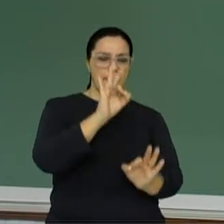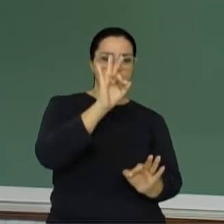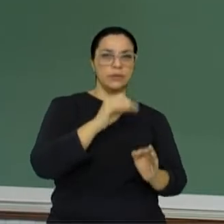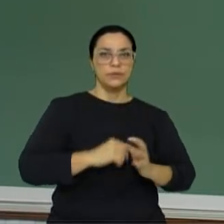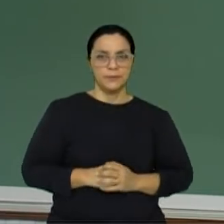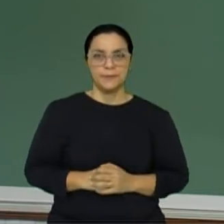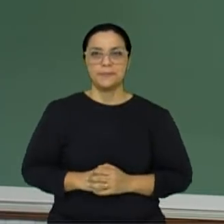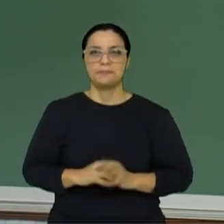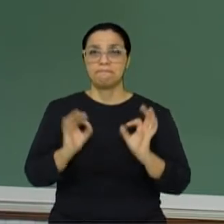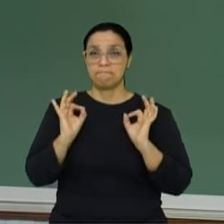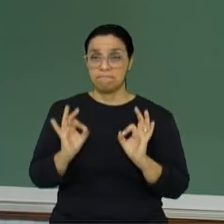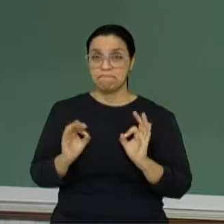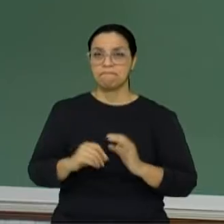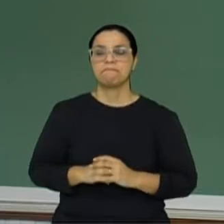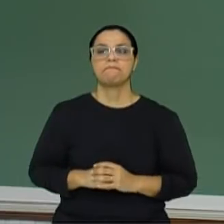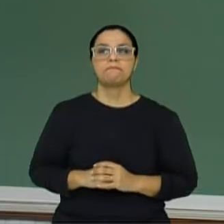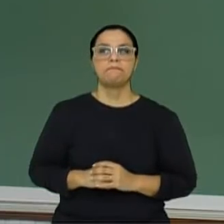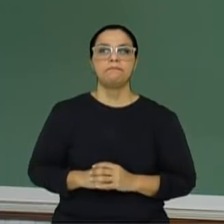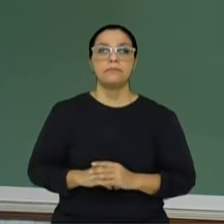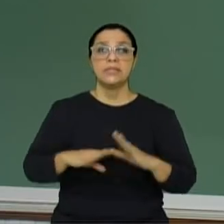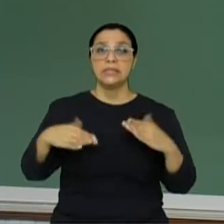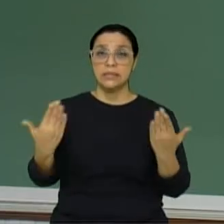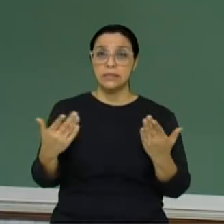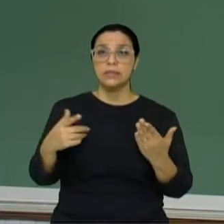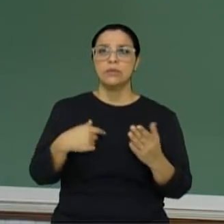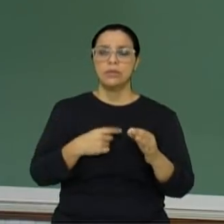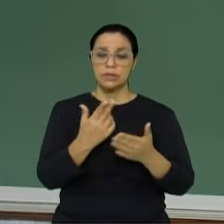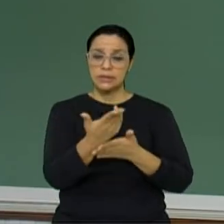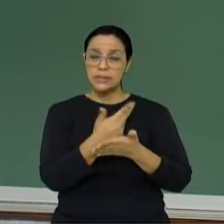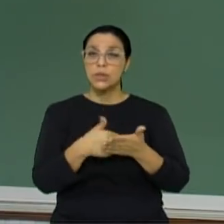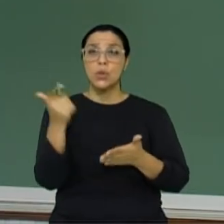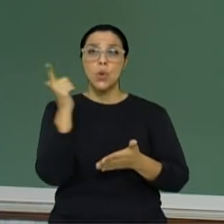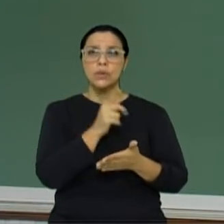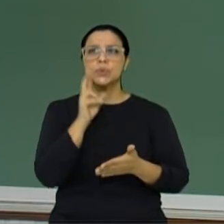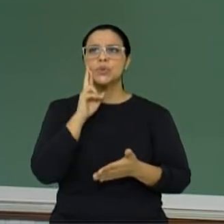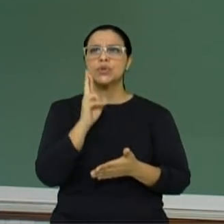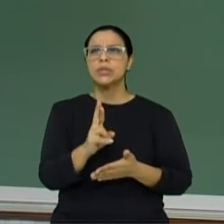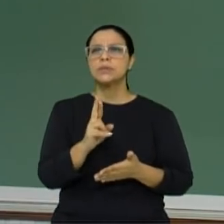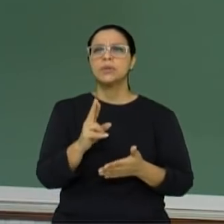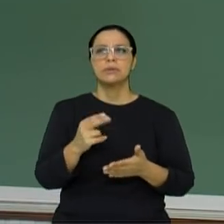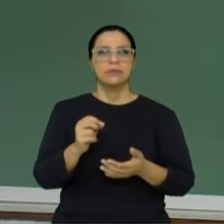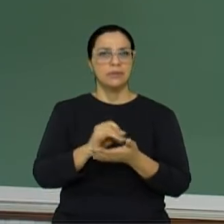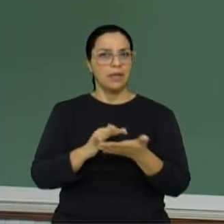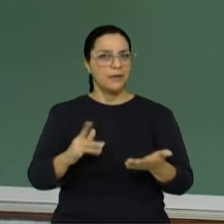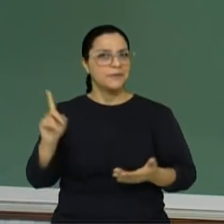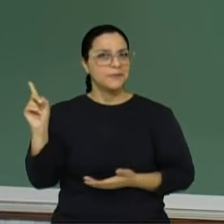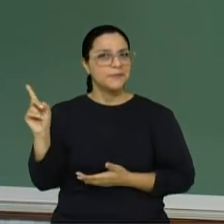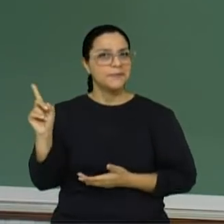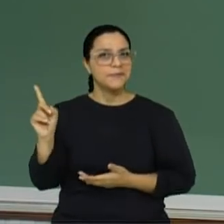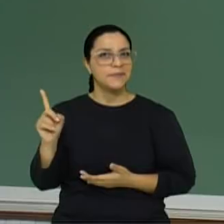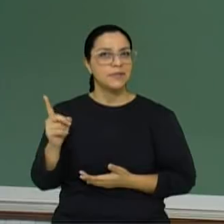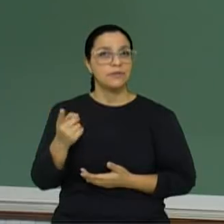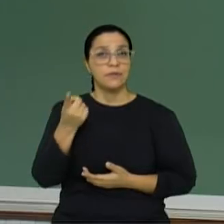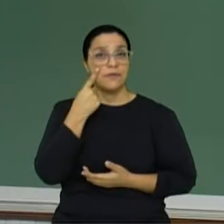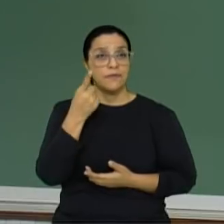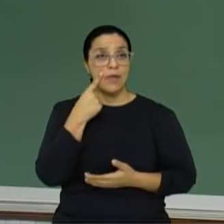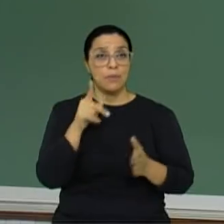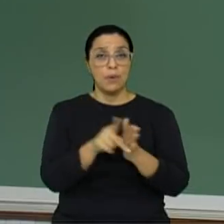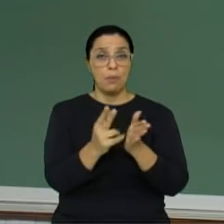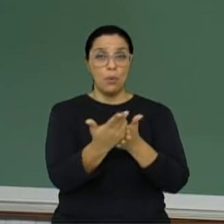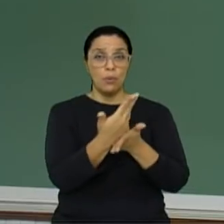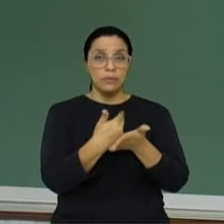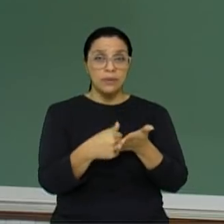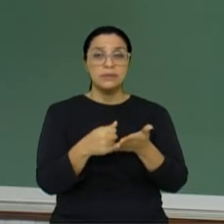sua medida, beleza? Então, com essa figura, a gente consegue, né, resolver aí esse problema. Fique de olho nessa